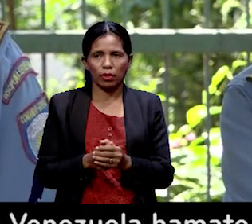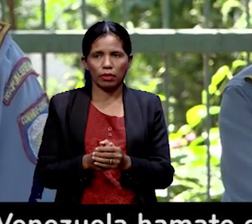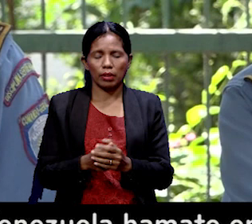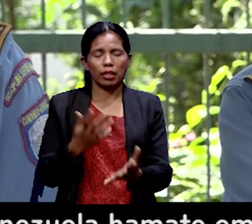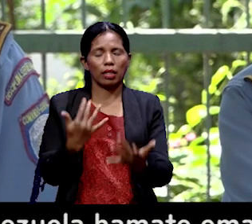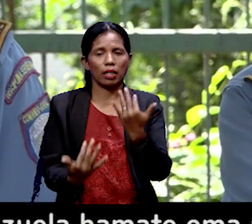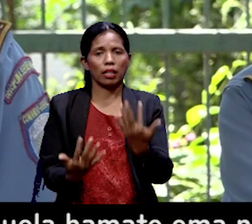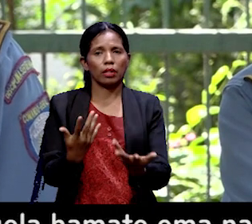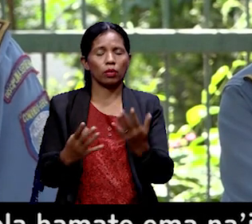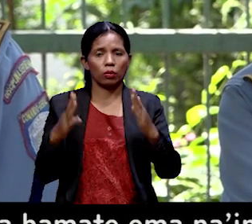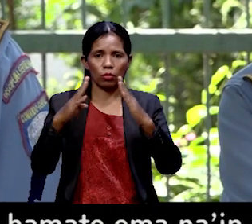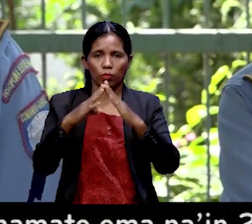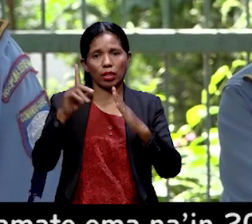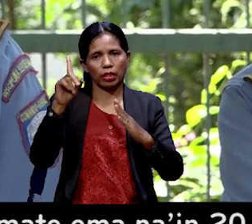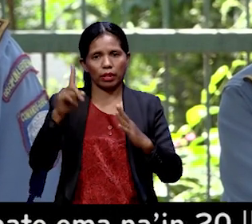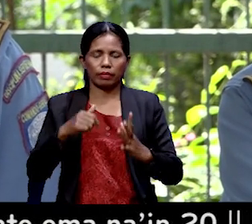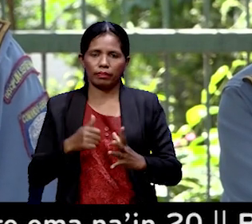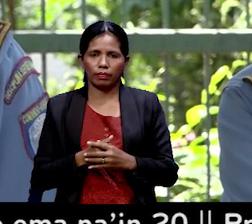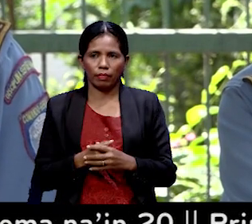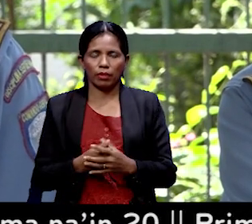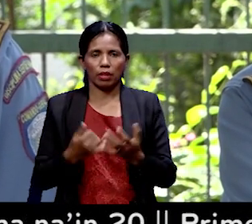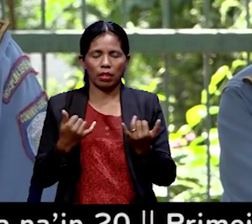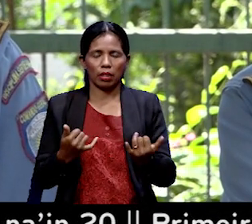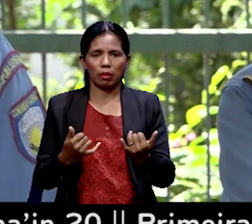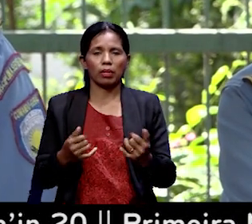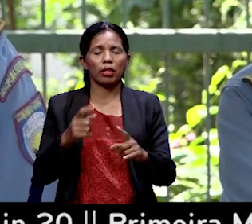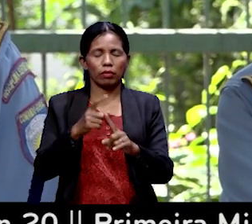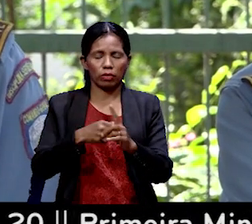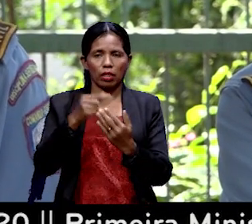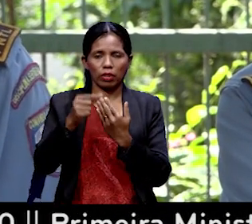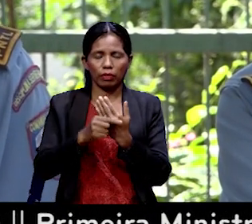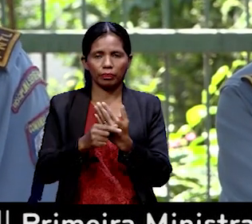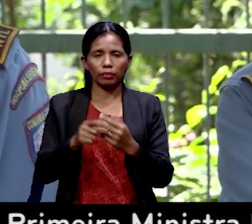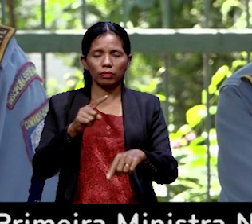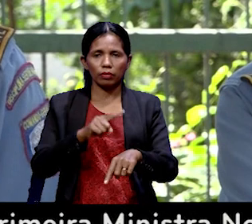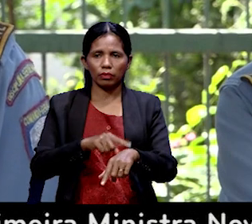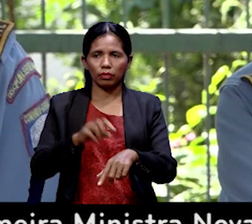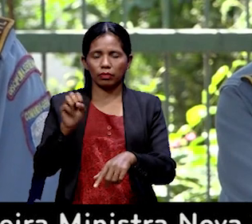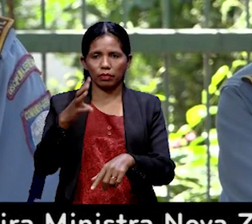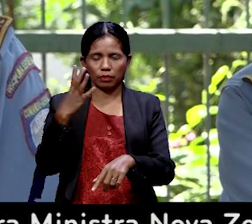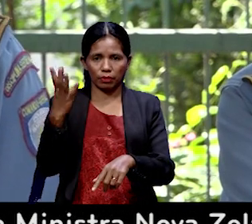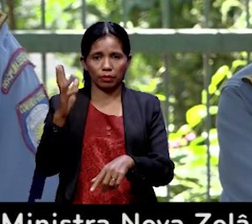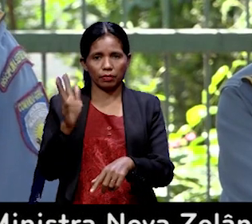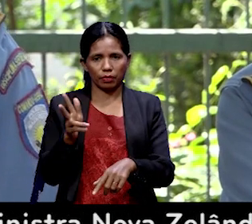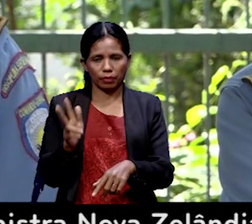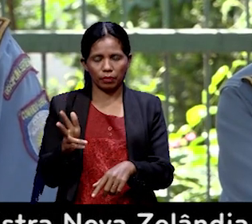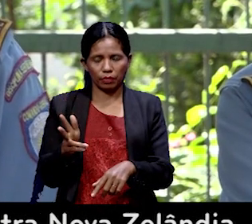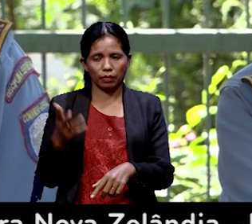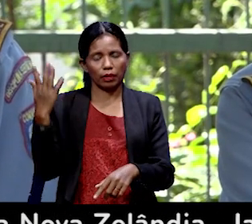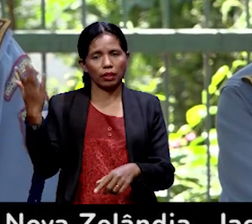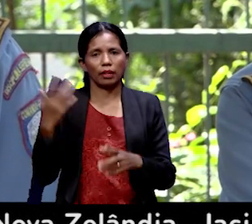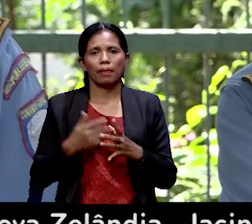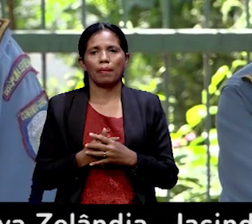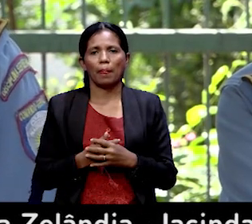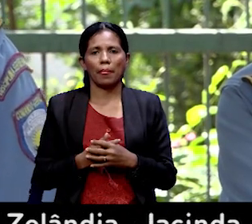ida. Quando vem a cá, acontece durante a noite. Horas 15:30, e a acontecimento ida, quando vem a